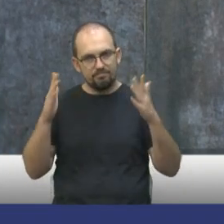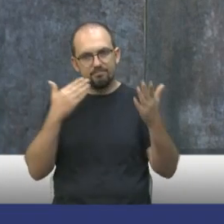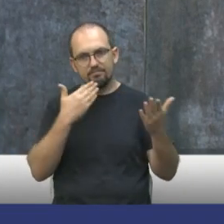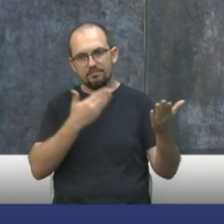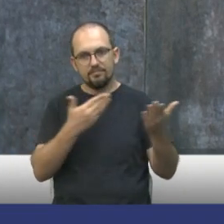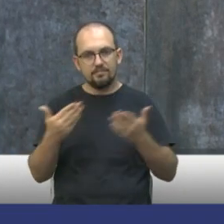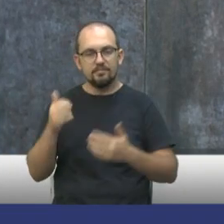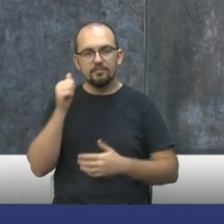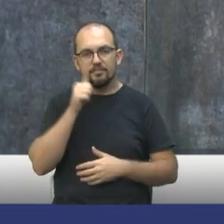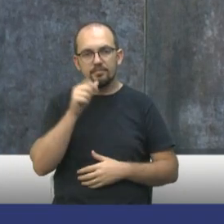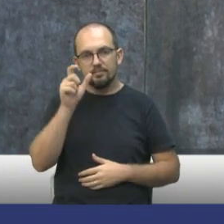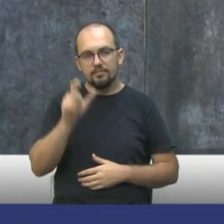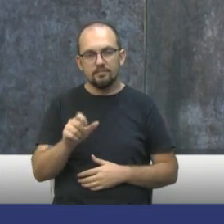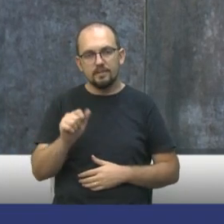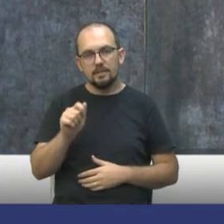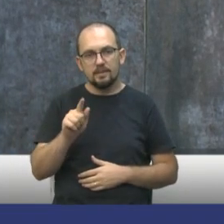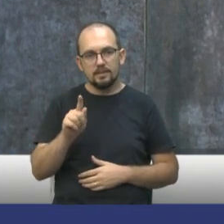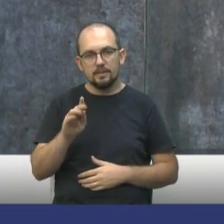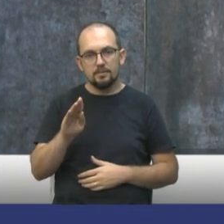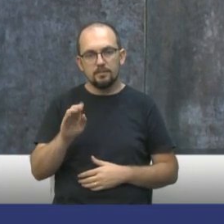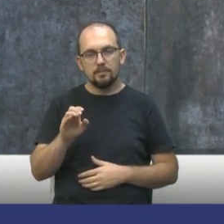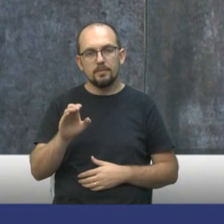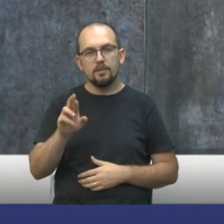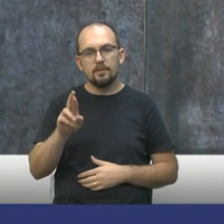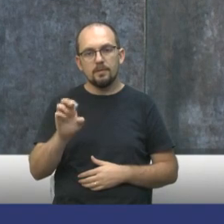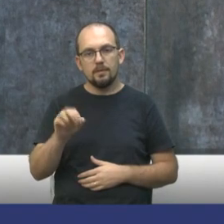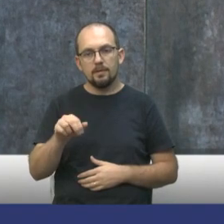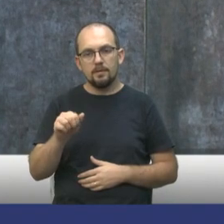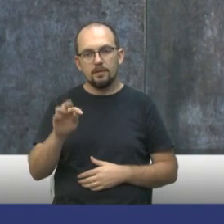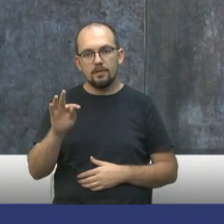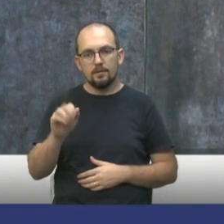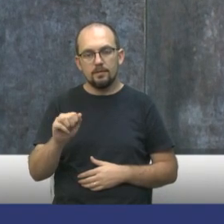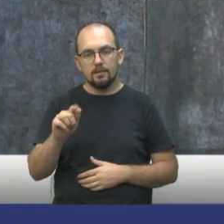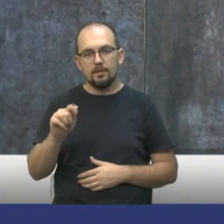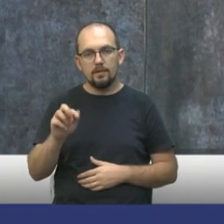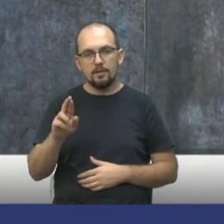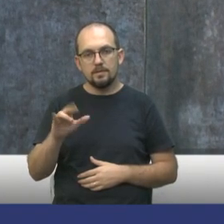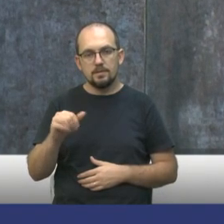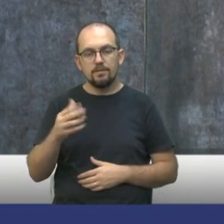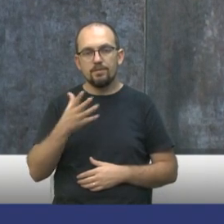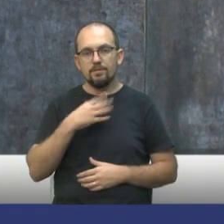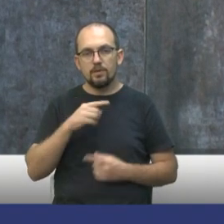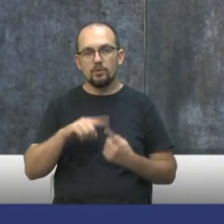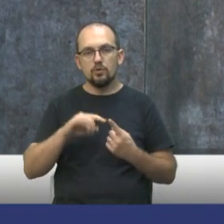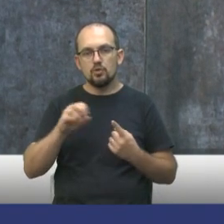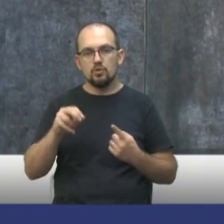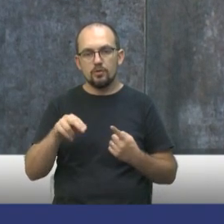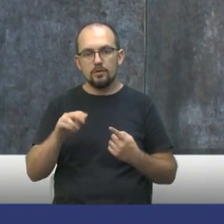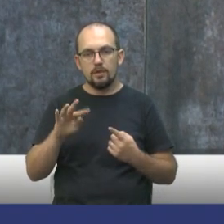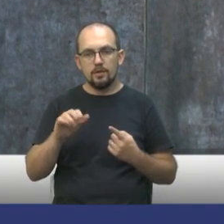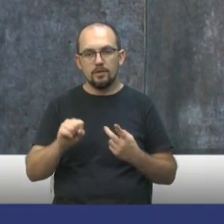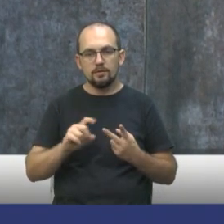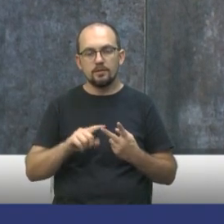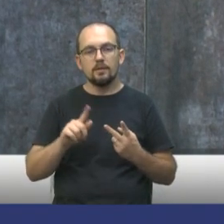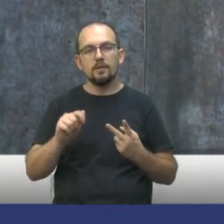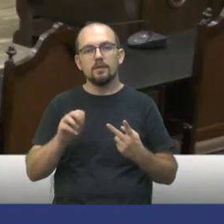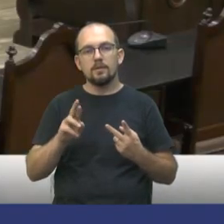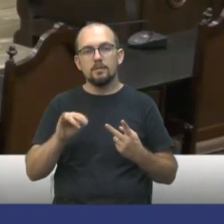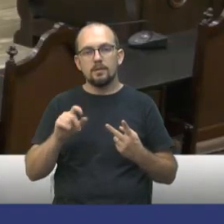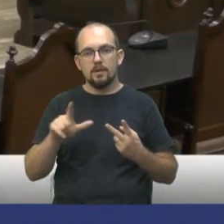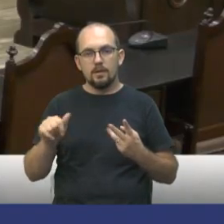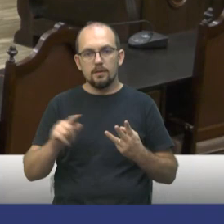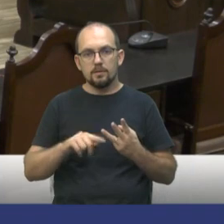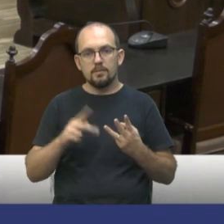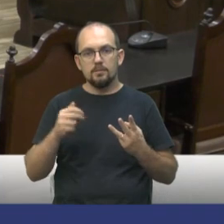a senhora Agbe Renata Garcia, acompanhada dos filhos Jonatas Gustavo Garcia, Gabriela Barbosa,